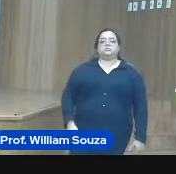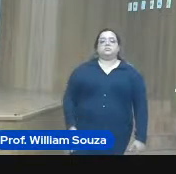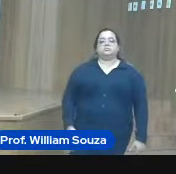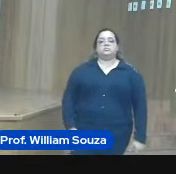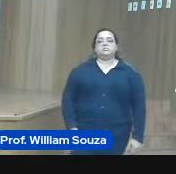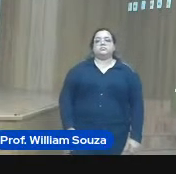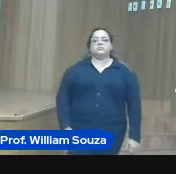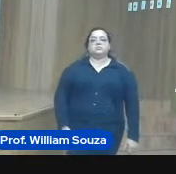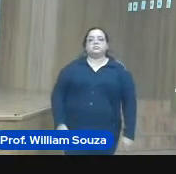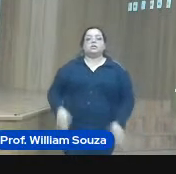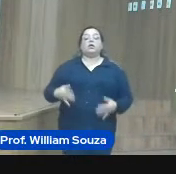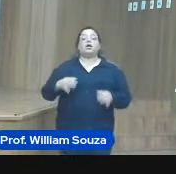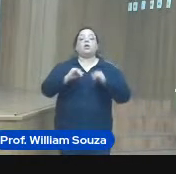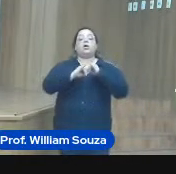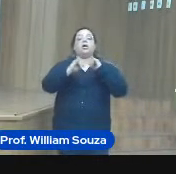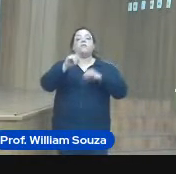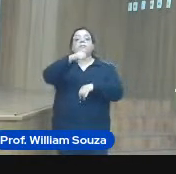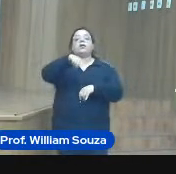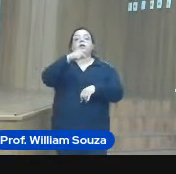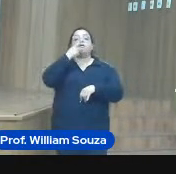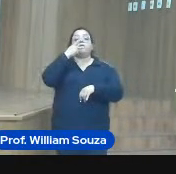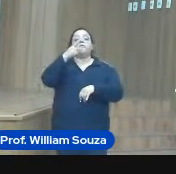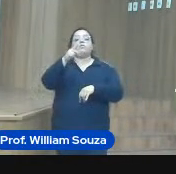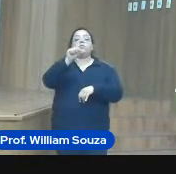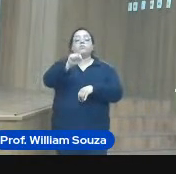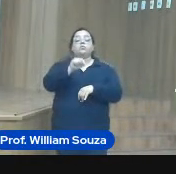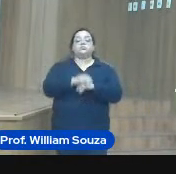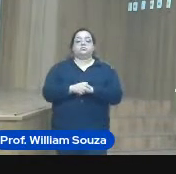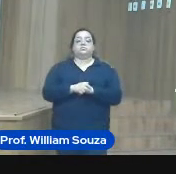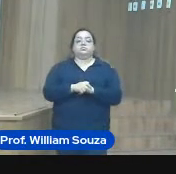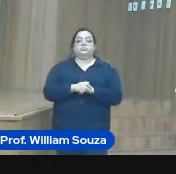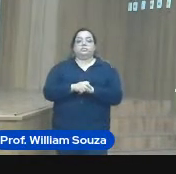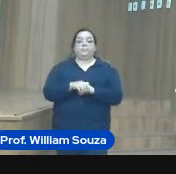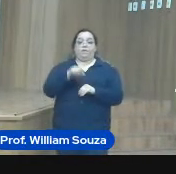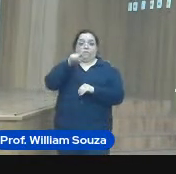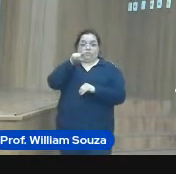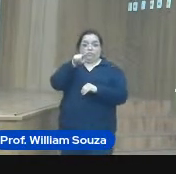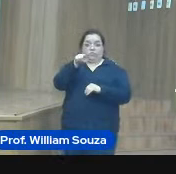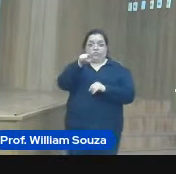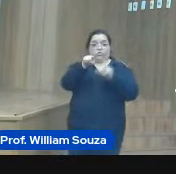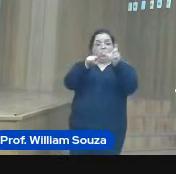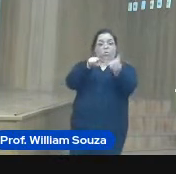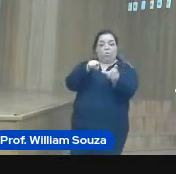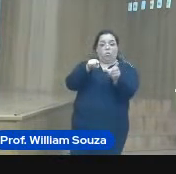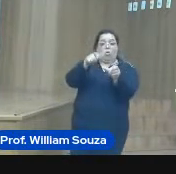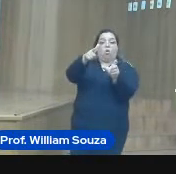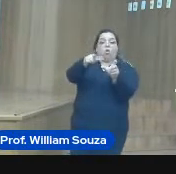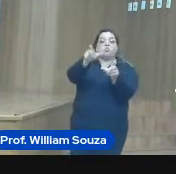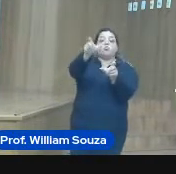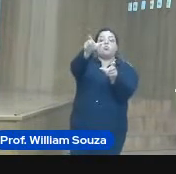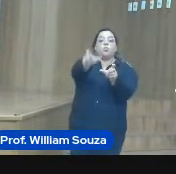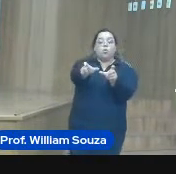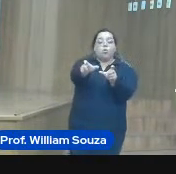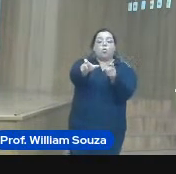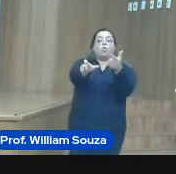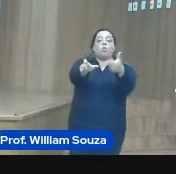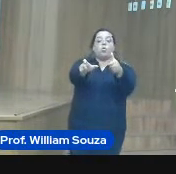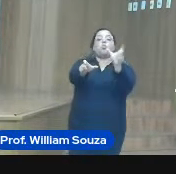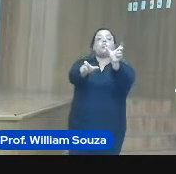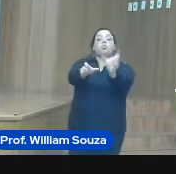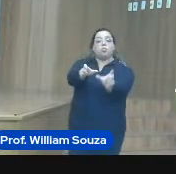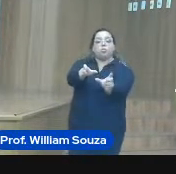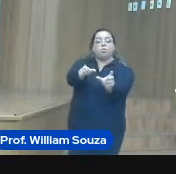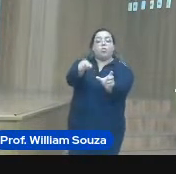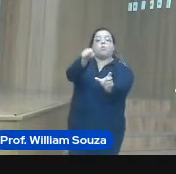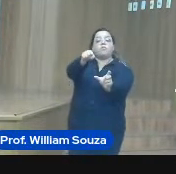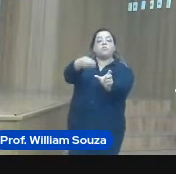Aí eu falo para você: você é o outro do outro, entendeu? Você que tá me vendo, eu